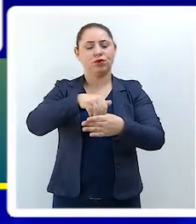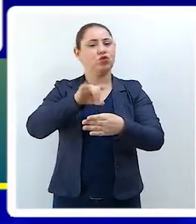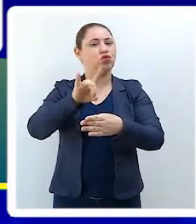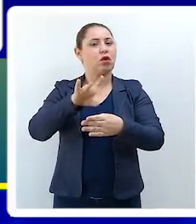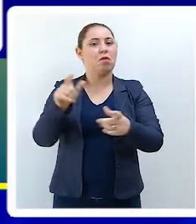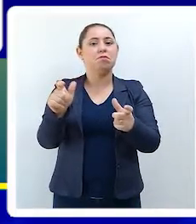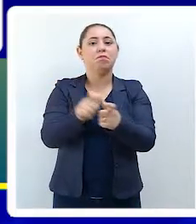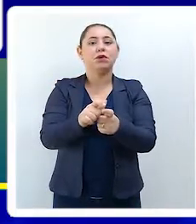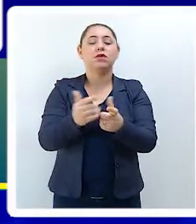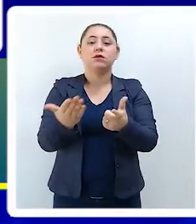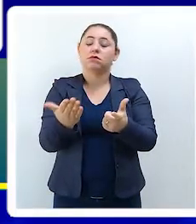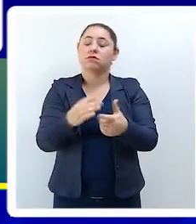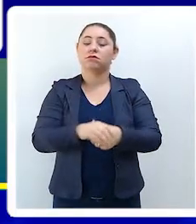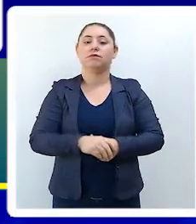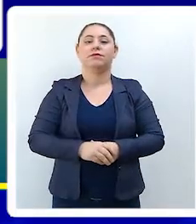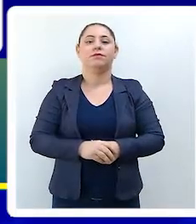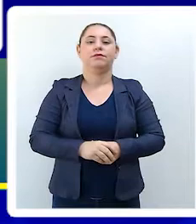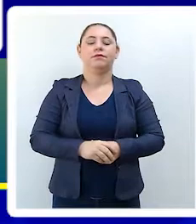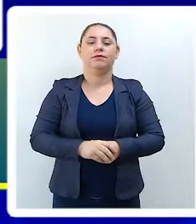nosso país. É muito pouco.